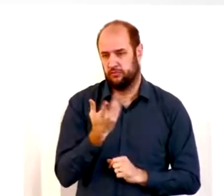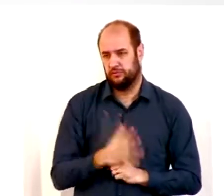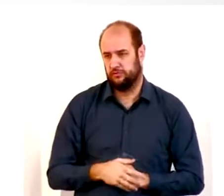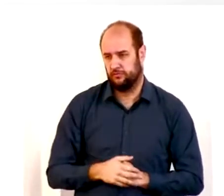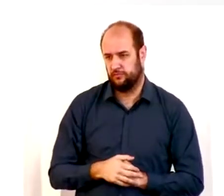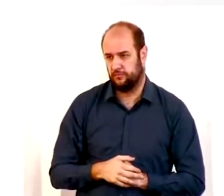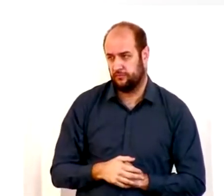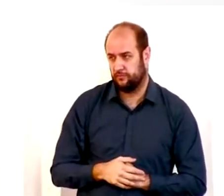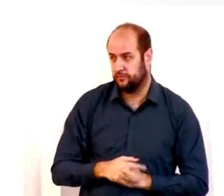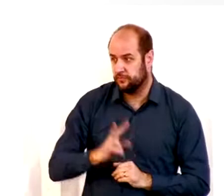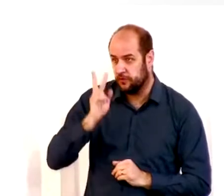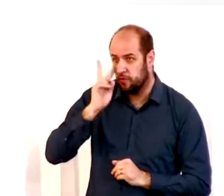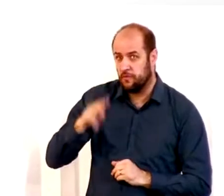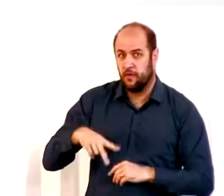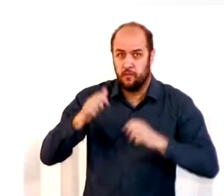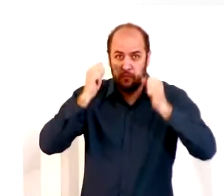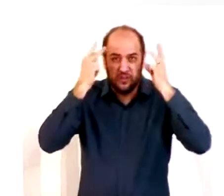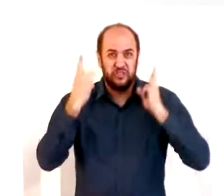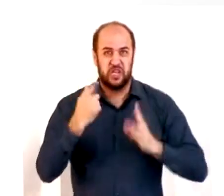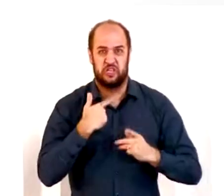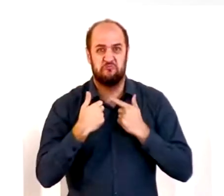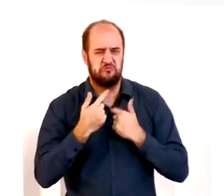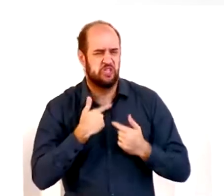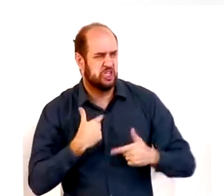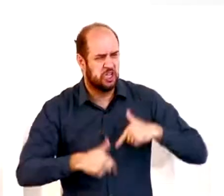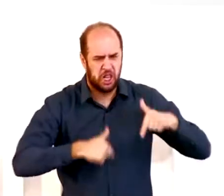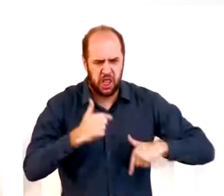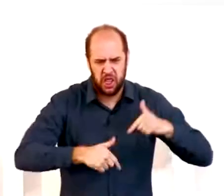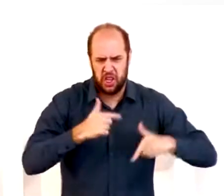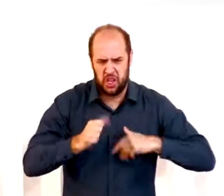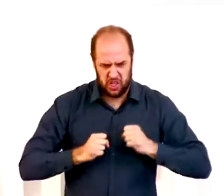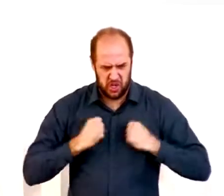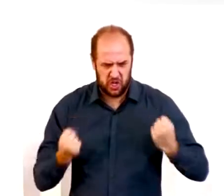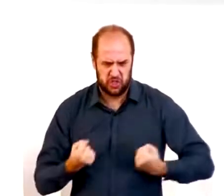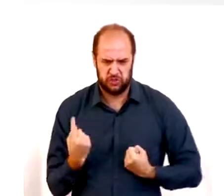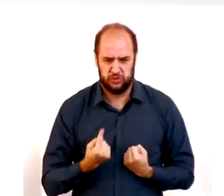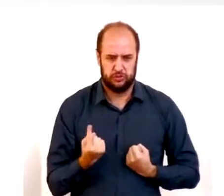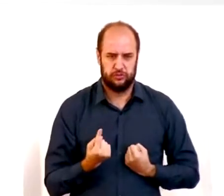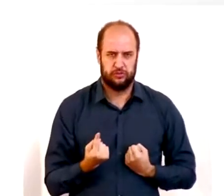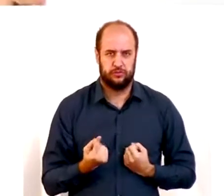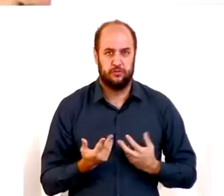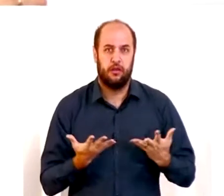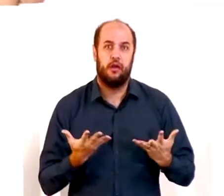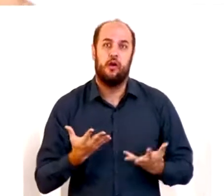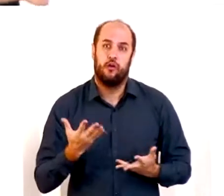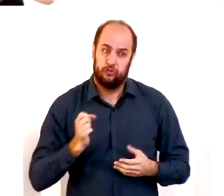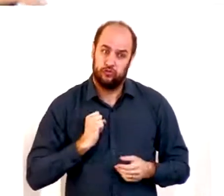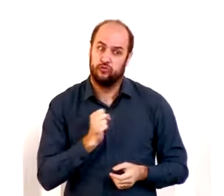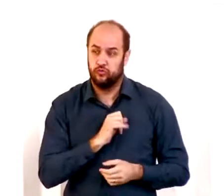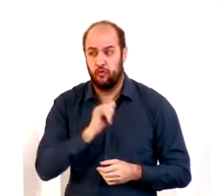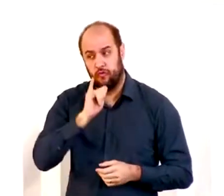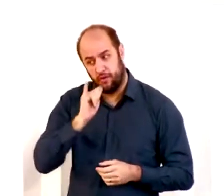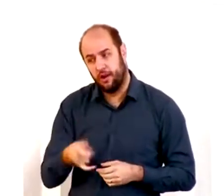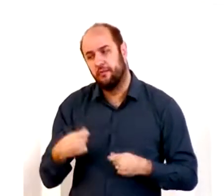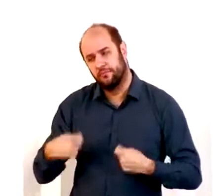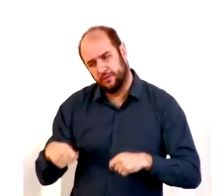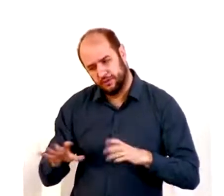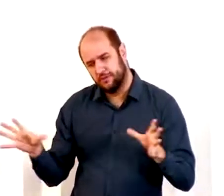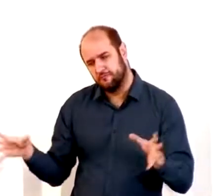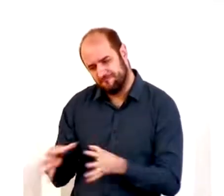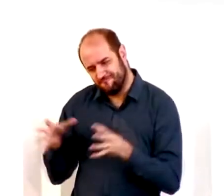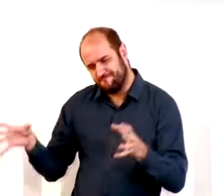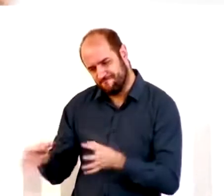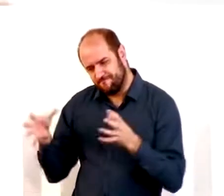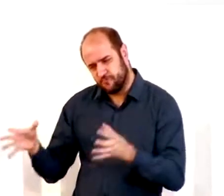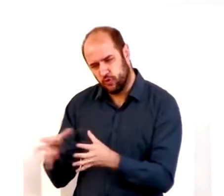leu aqui. Moisés queria fazer as coisas sozinho, lá atrás, mas o seu sogro veio e disse, precisa compor um quadro aqui,